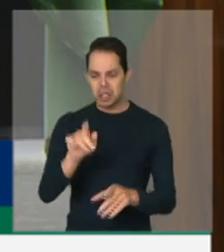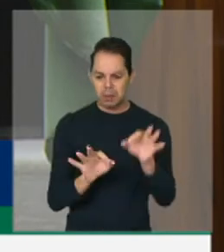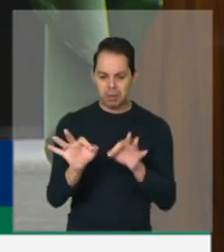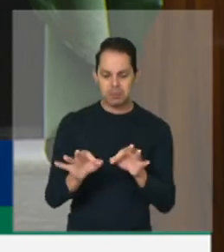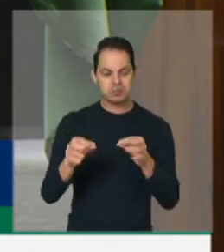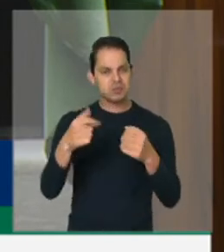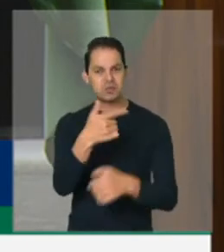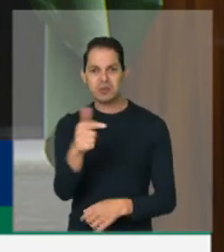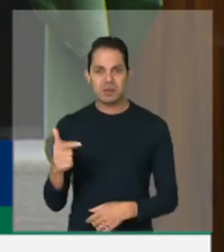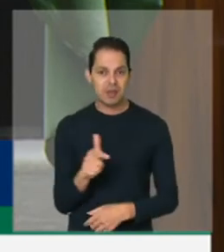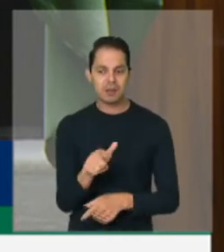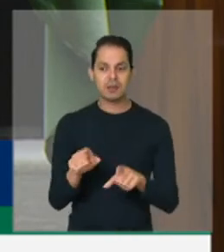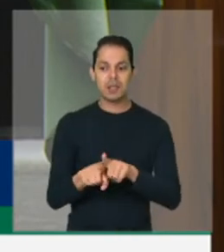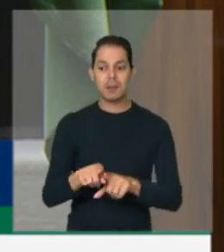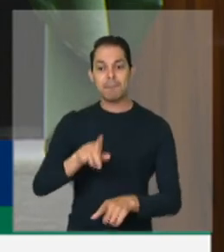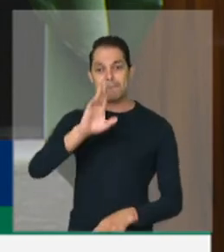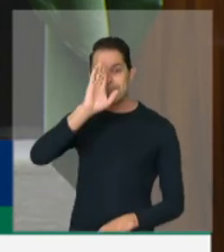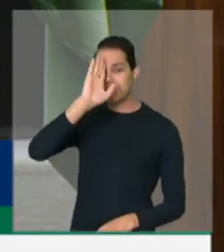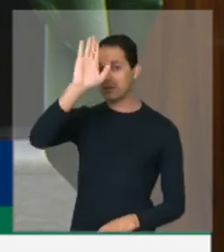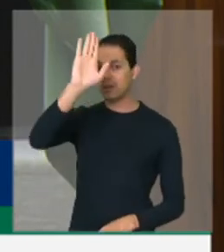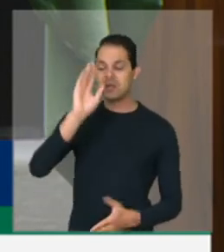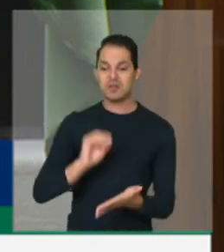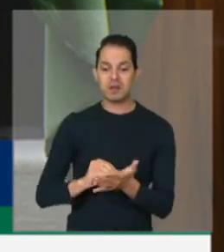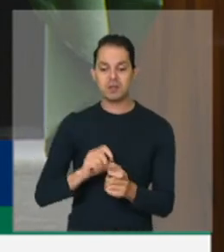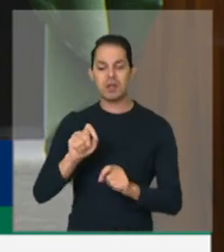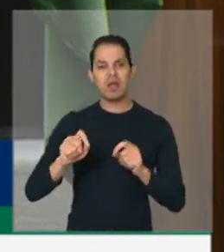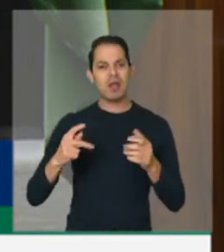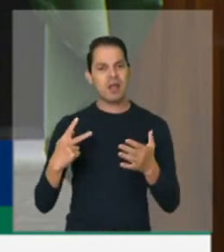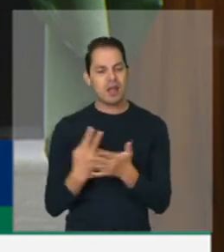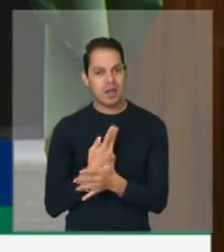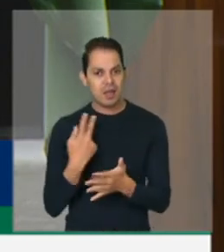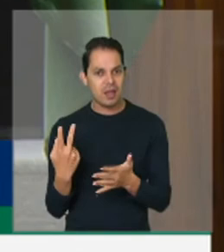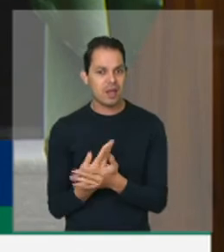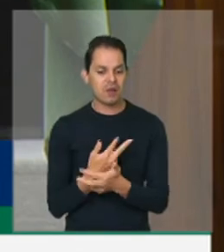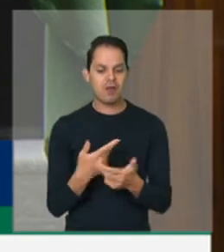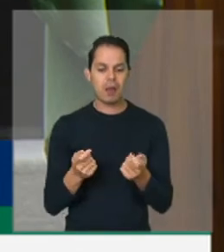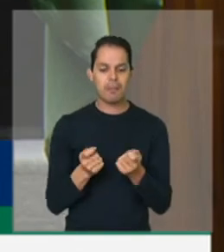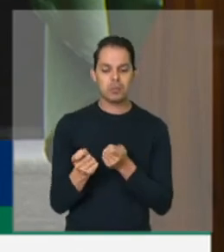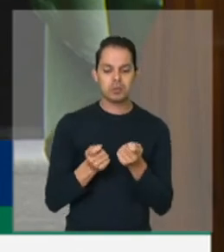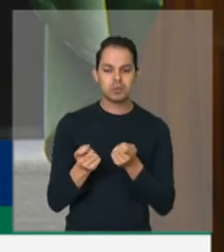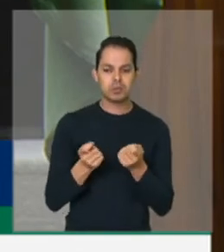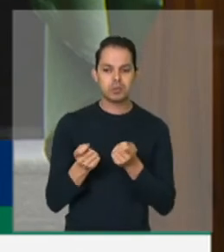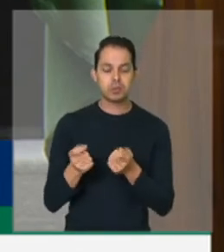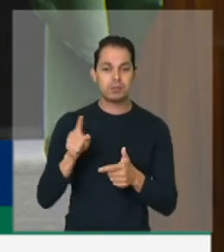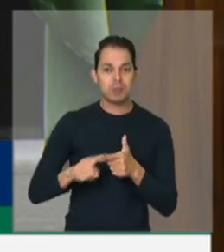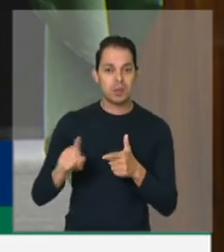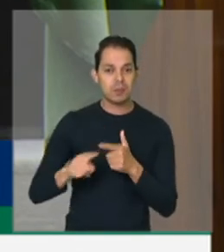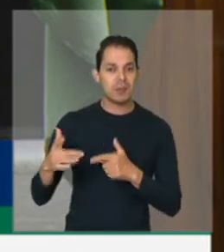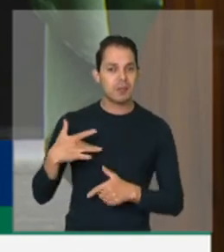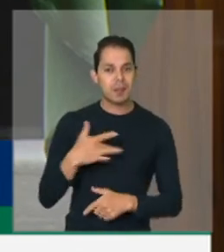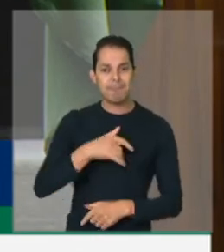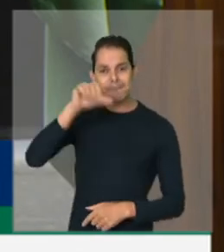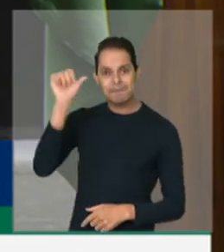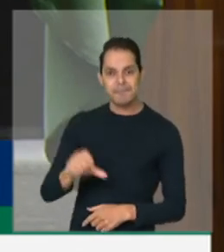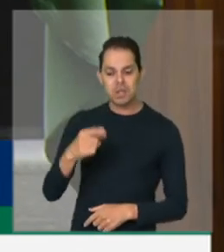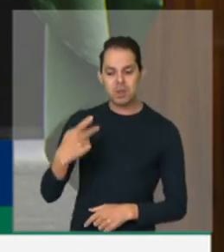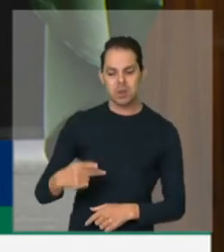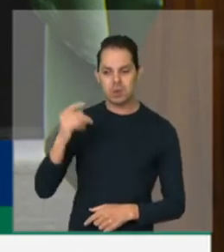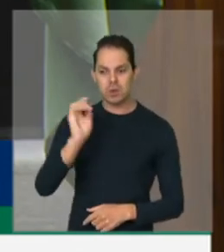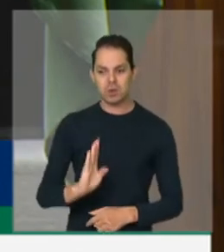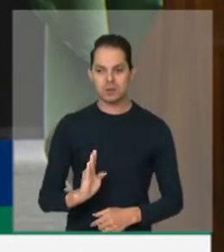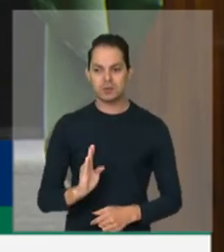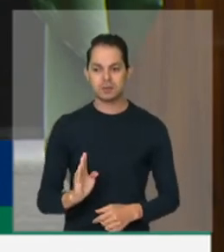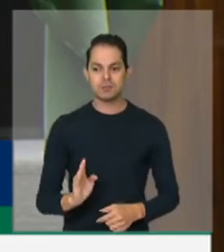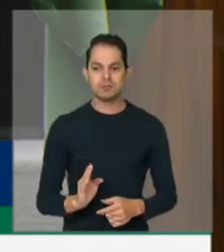e, principalmente, da forma errada como conduziu a maior crise sanitária da história deste país.